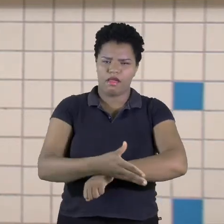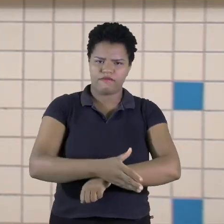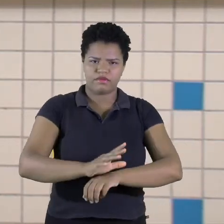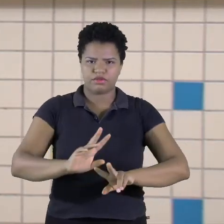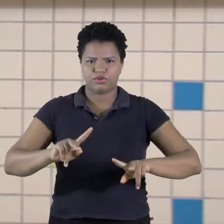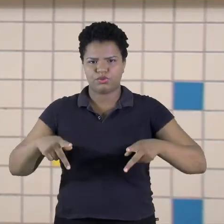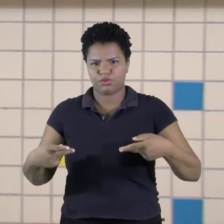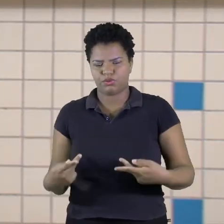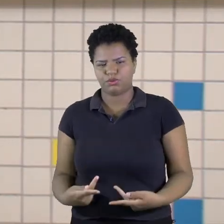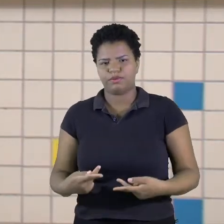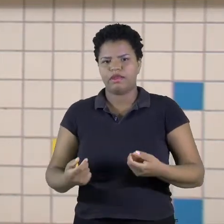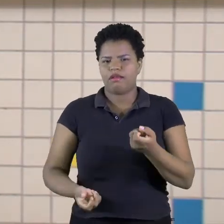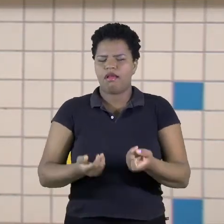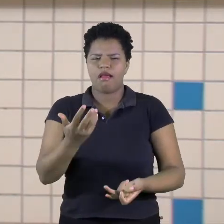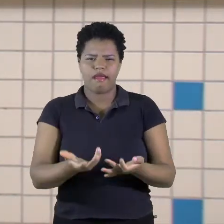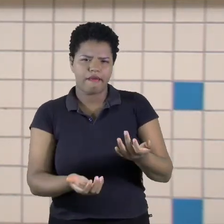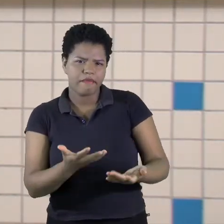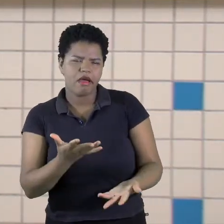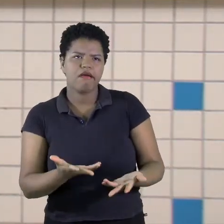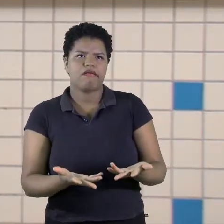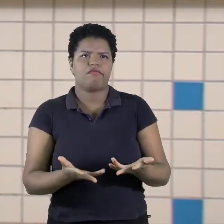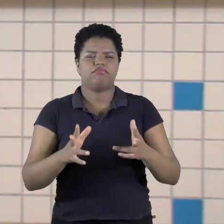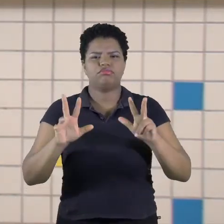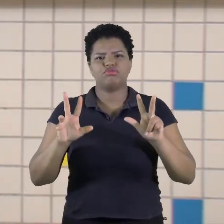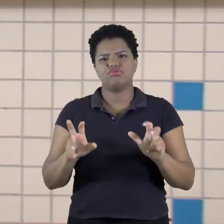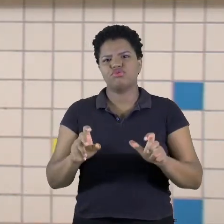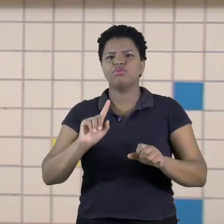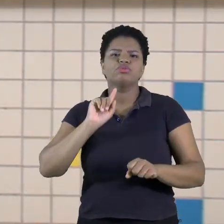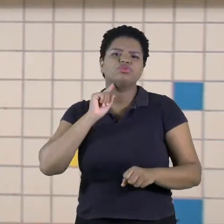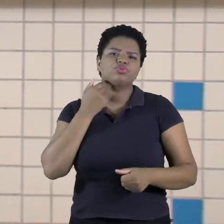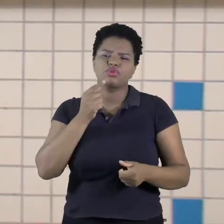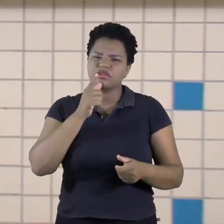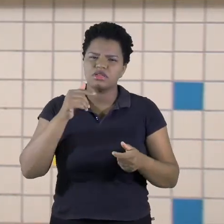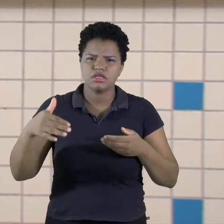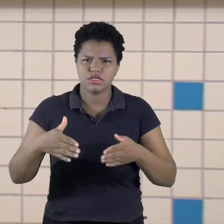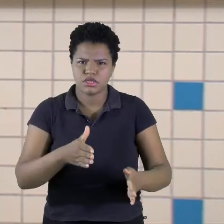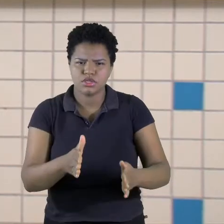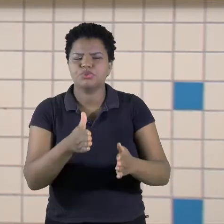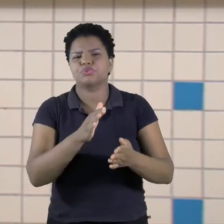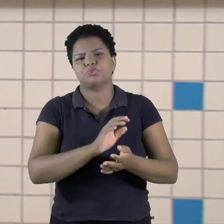aí, sobre queimadas, sobre poluição nos rios, poluição